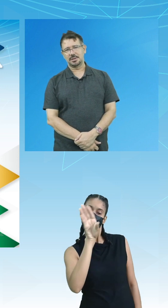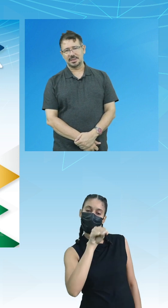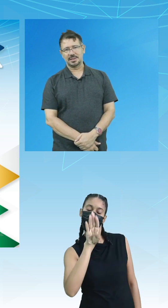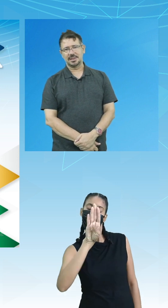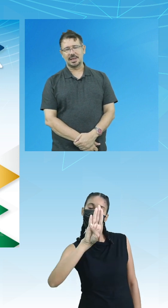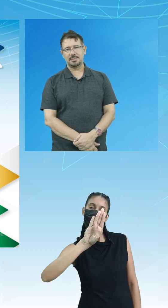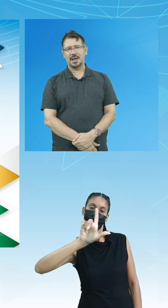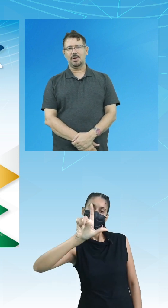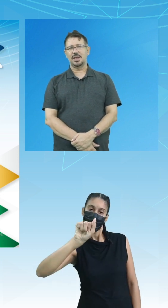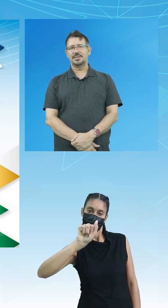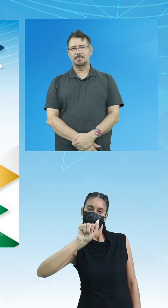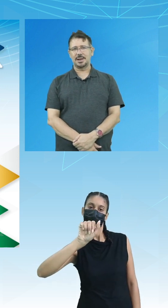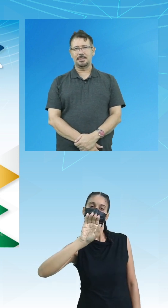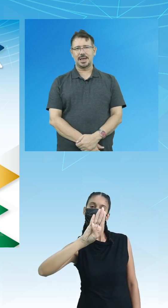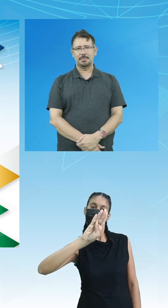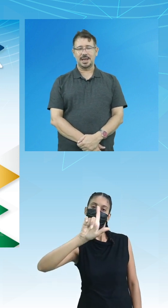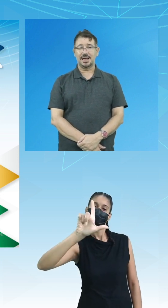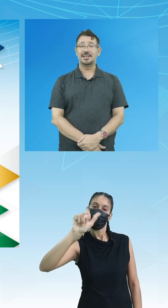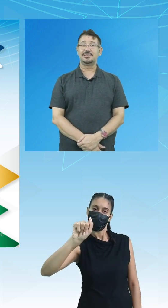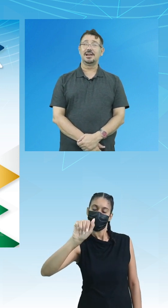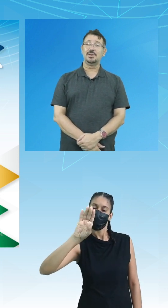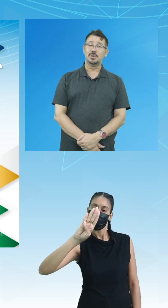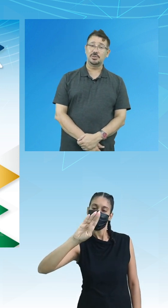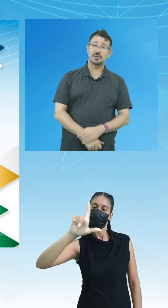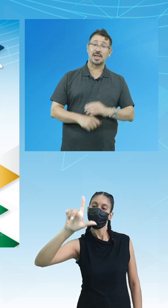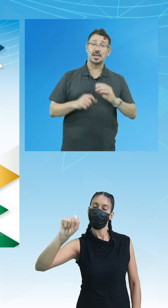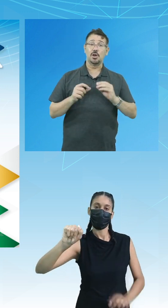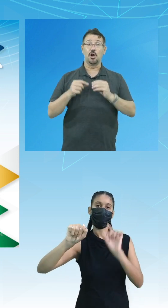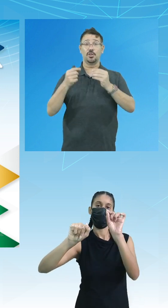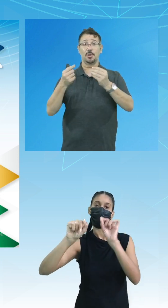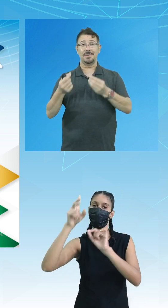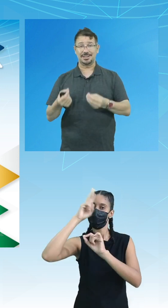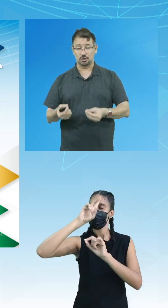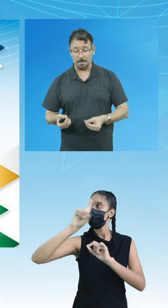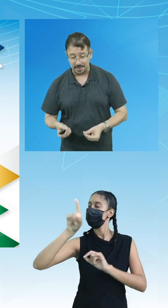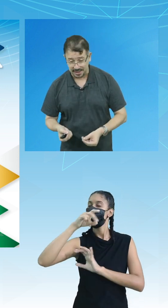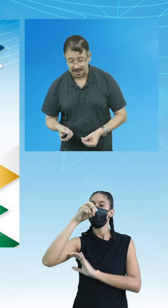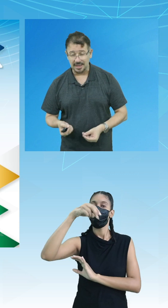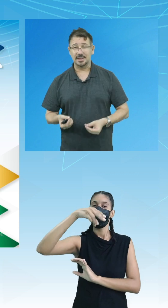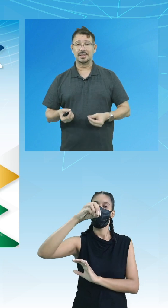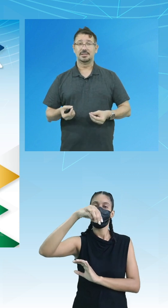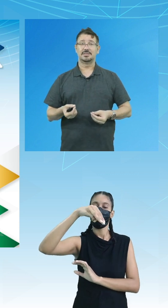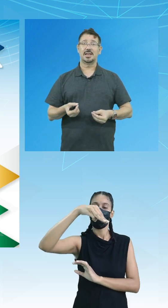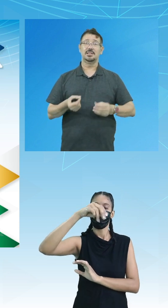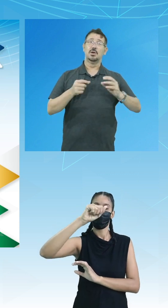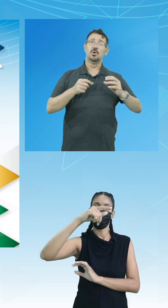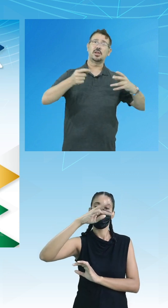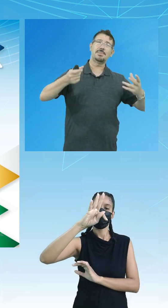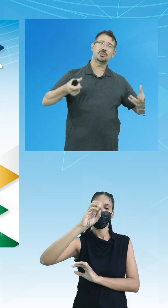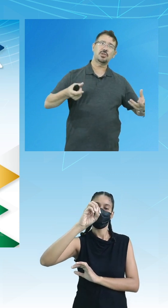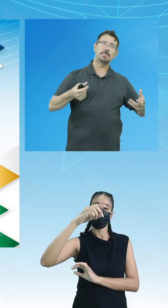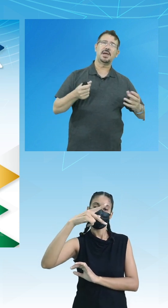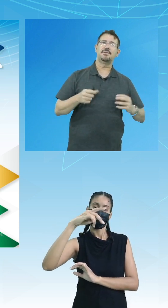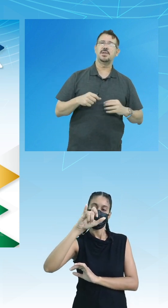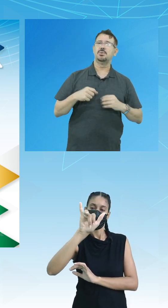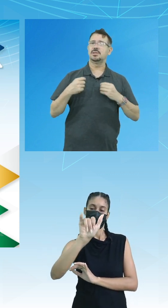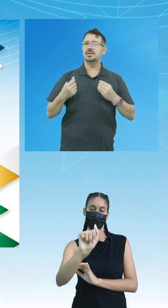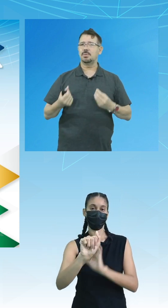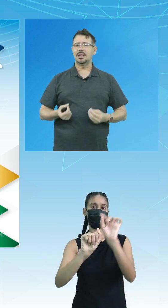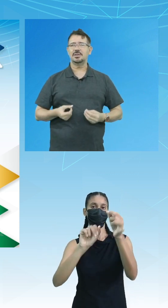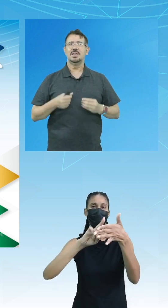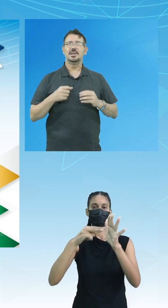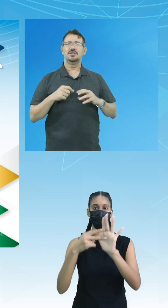é importante lembrar, olha esse blá, blá, blá, esse linguístico que é onomatopeia, certo? O que é onomatopeia? A